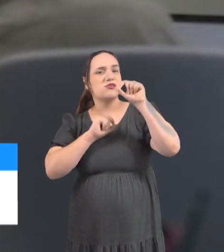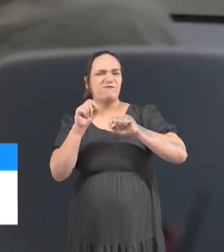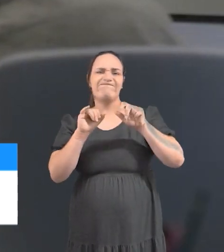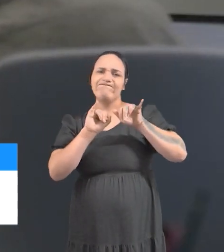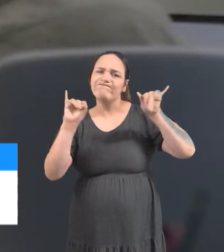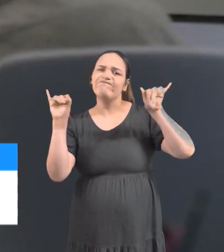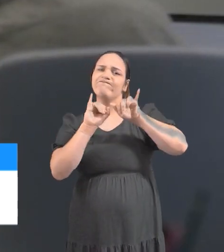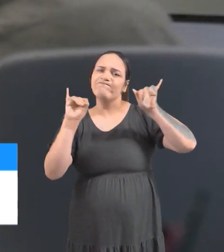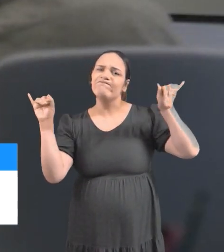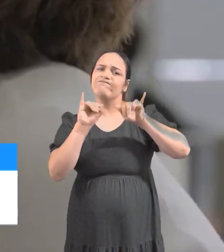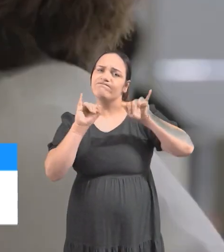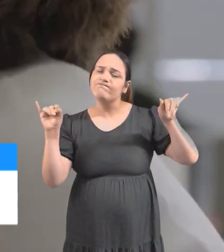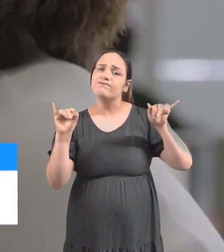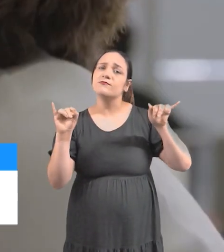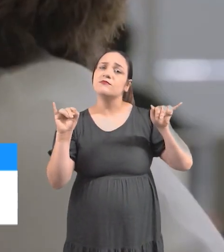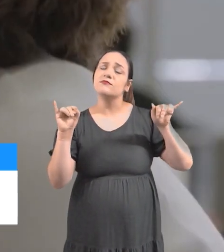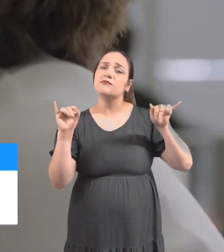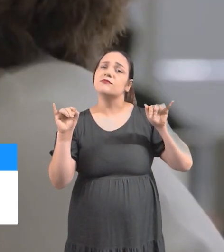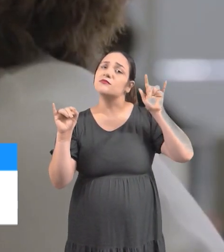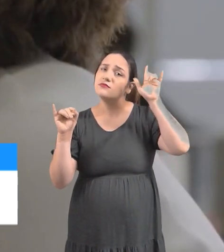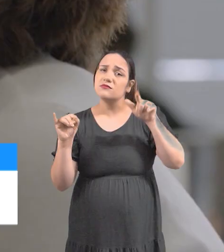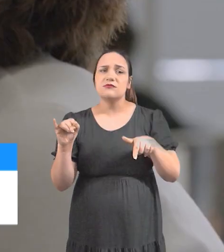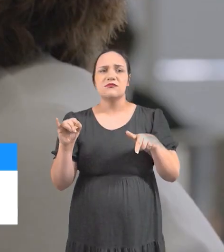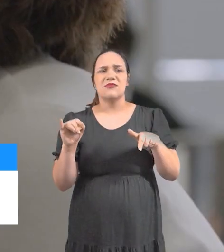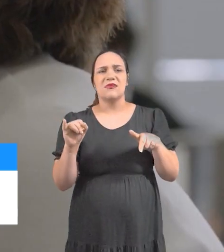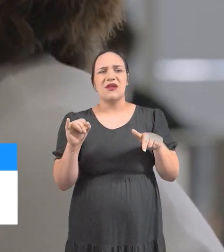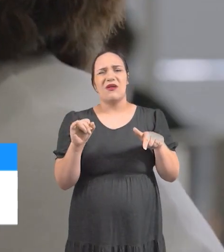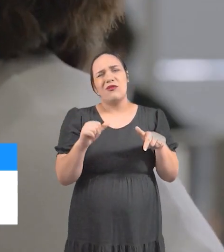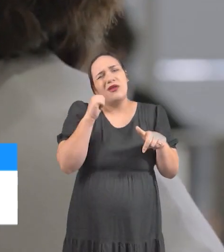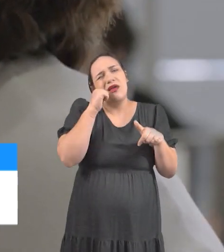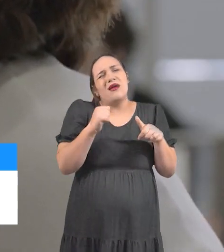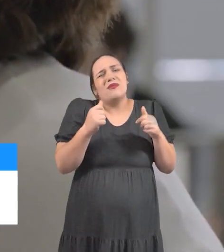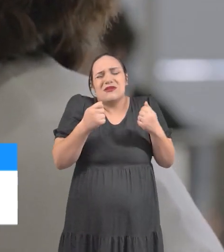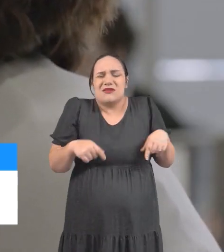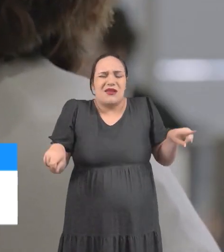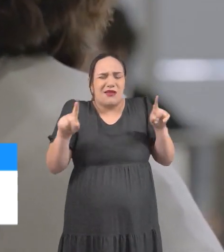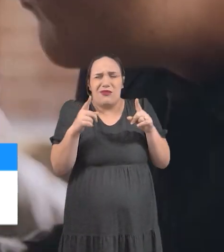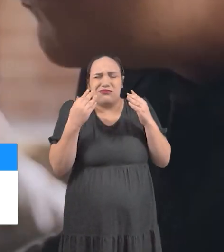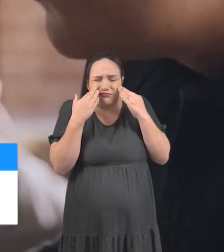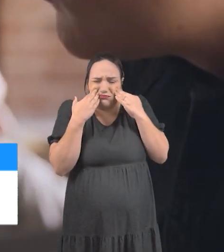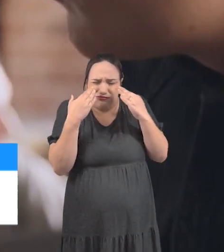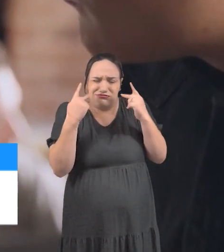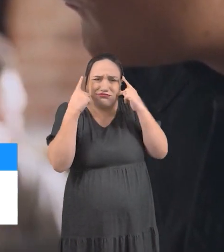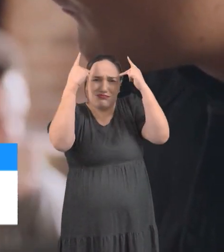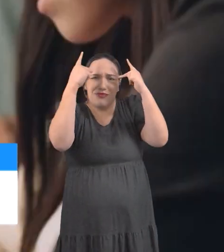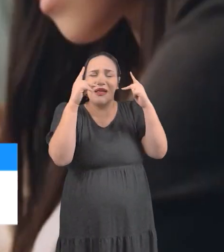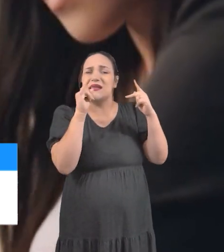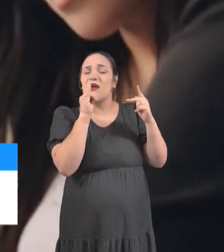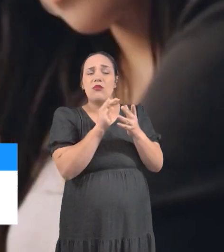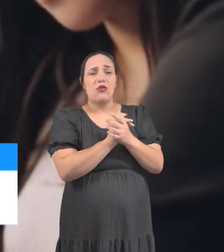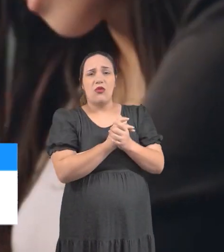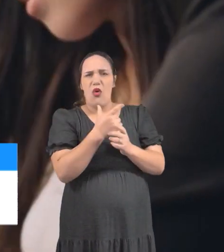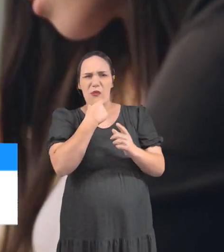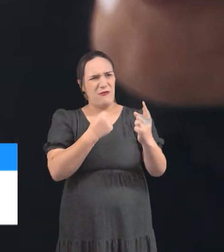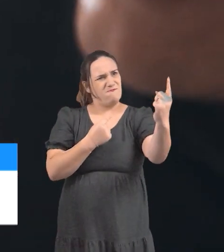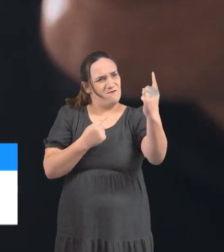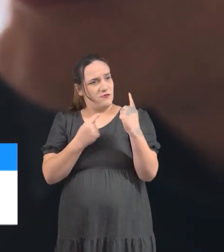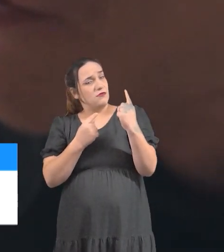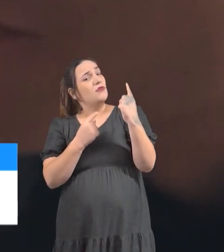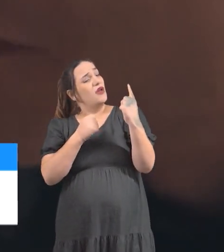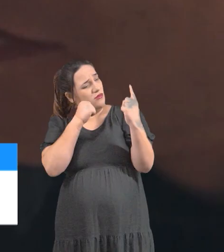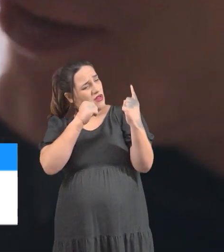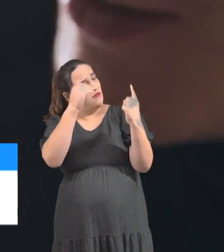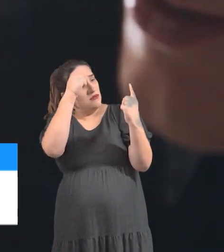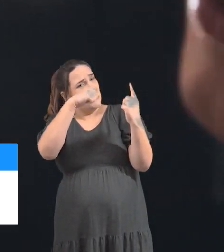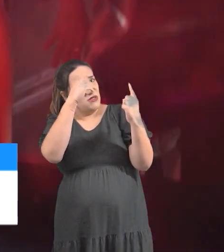queremos divulgar a importância para não constranger a mulher, para a pessoa saber que ela tem